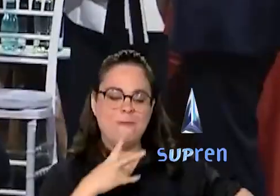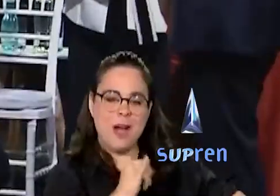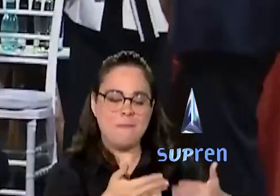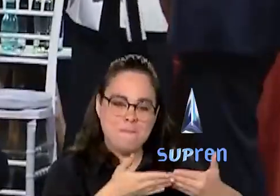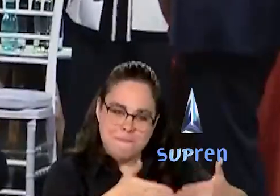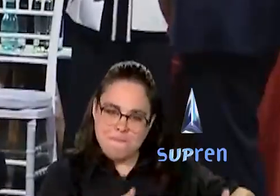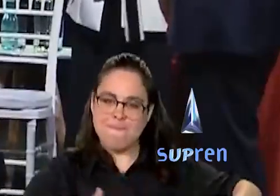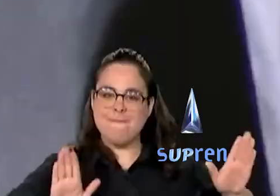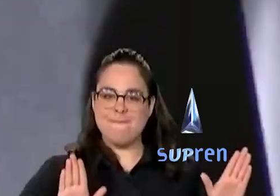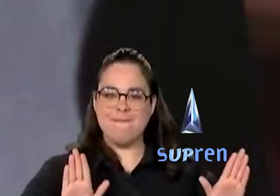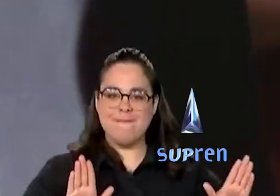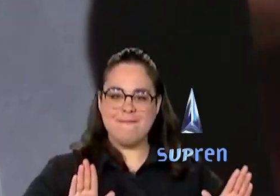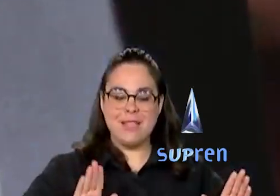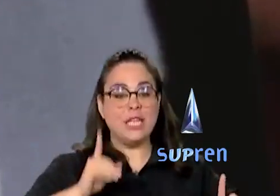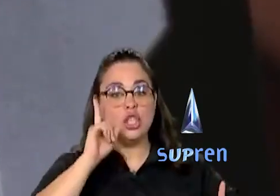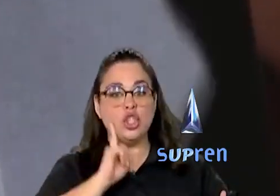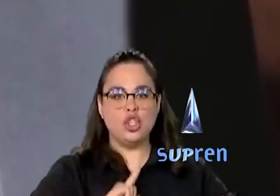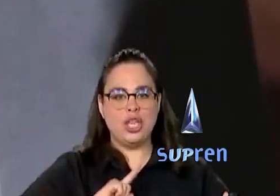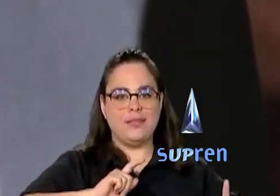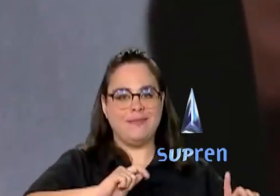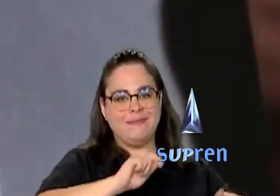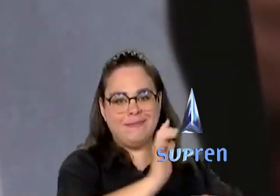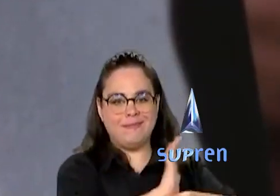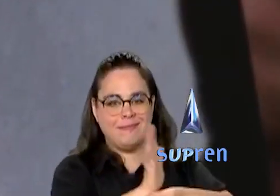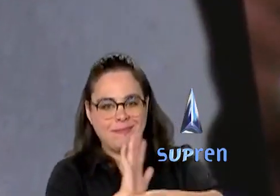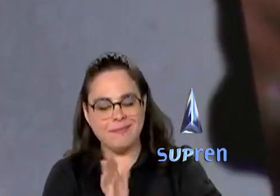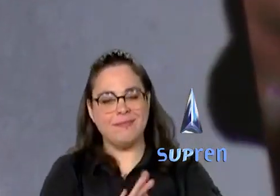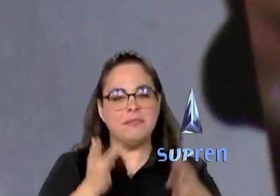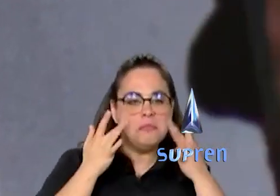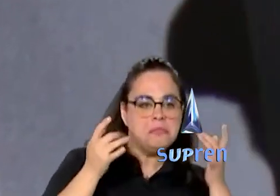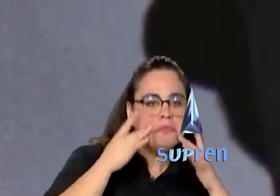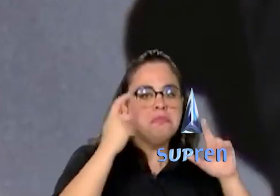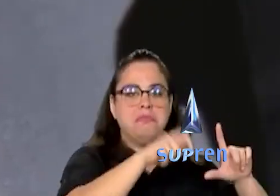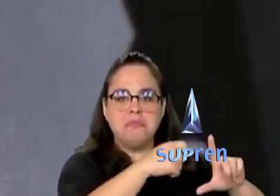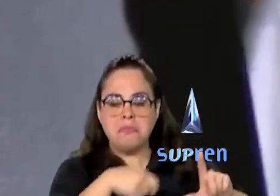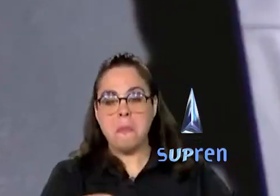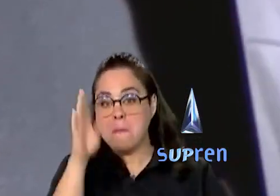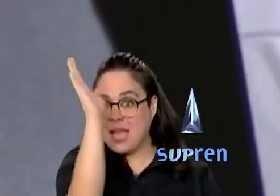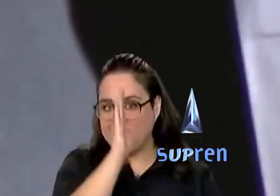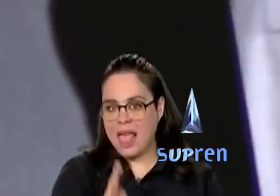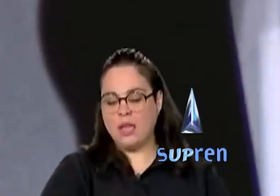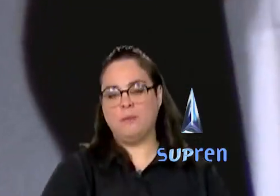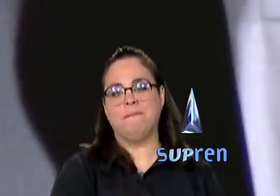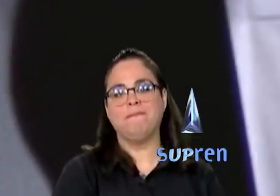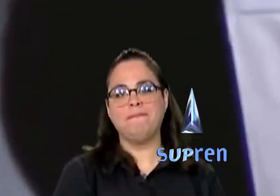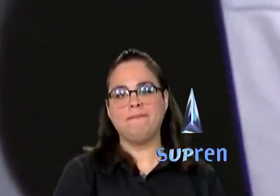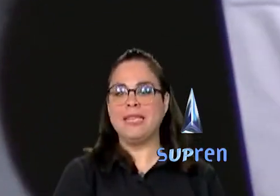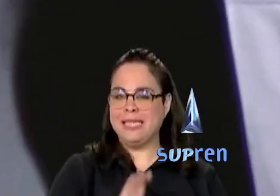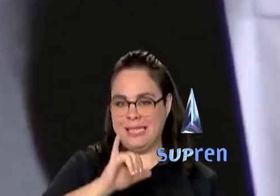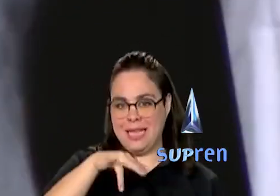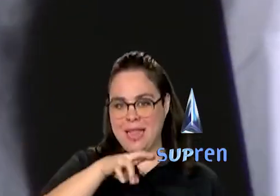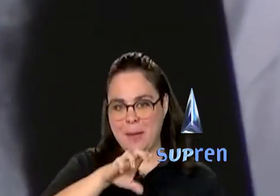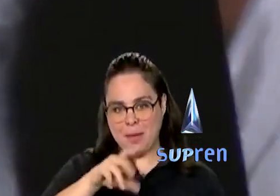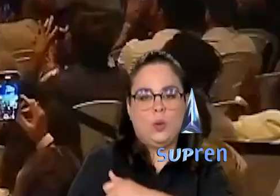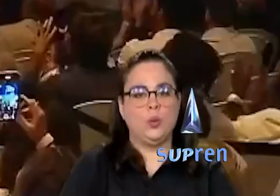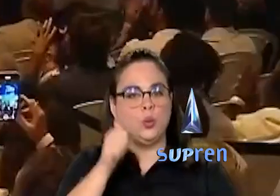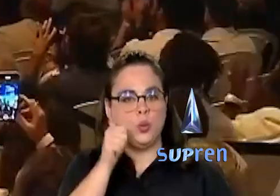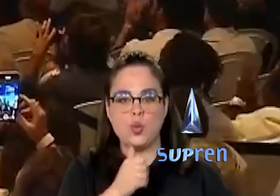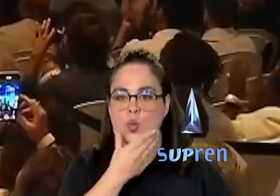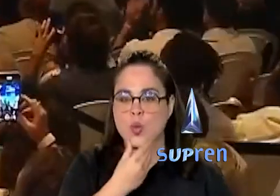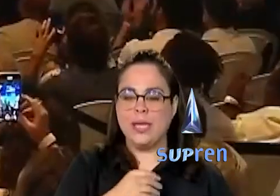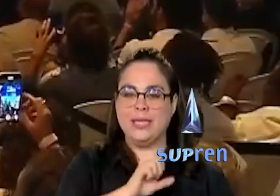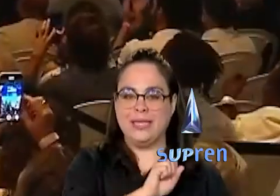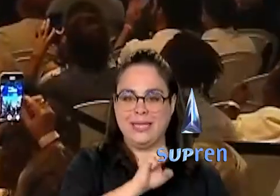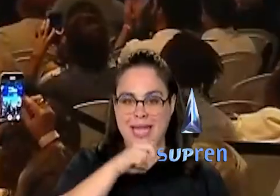fortalecimento do conteúdo audiovisual Nacional tanto para o mercado interno quando Global